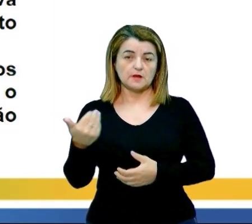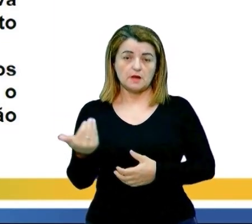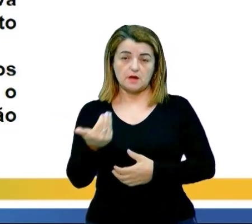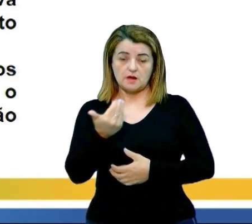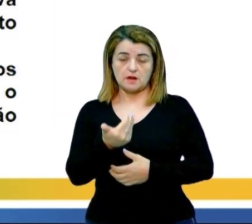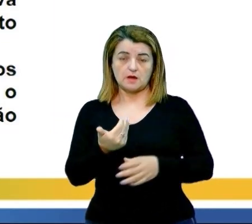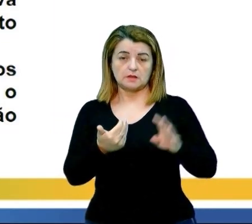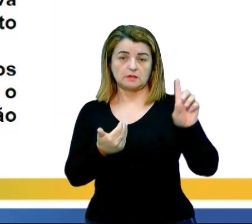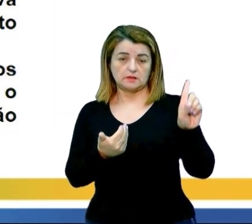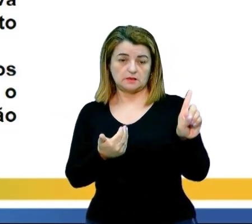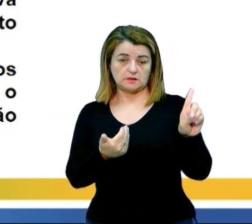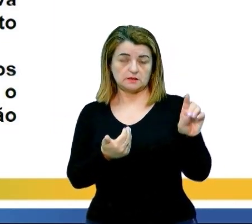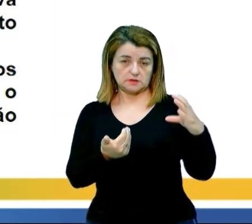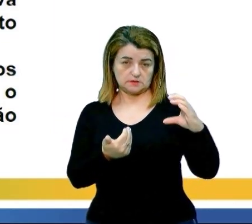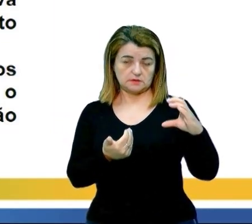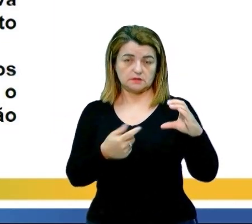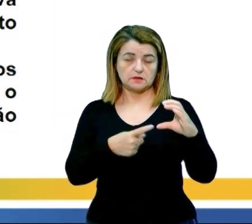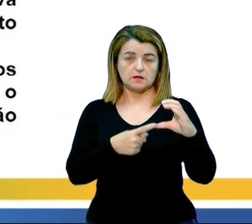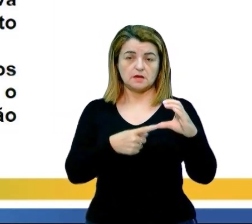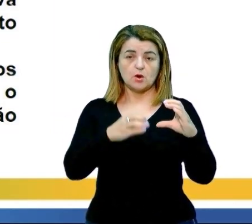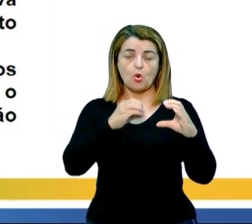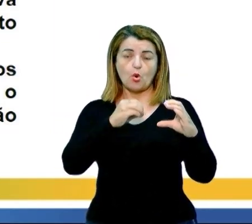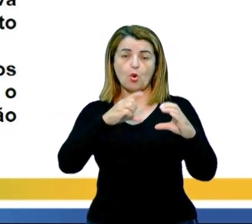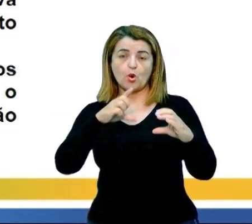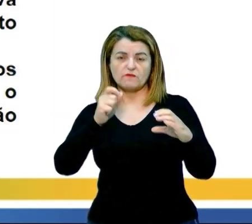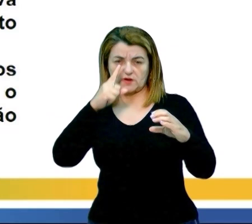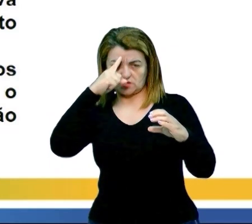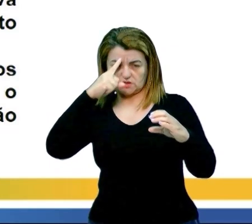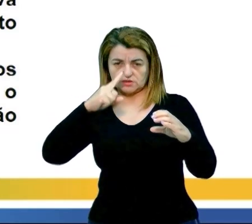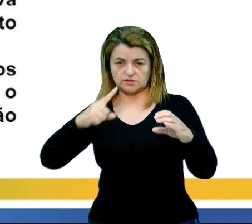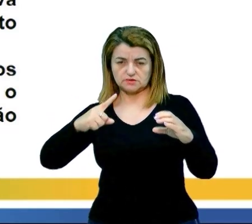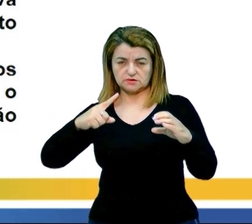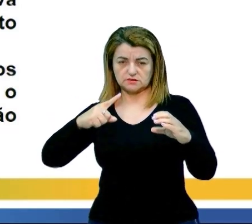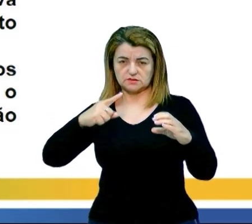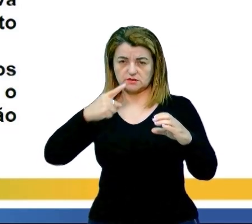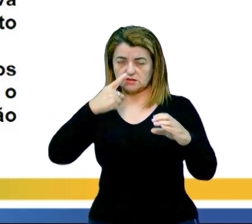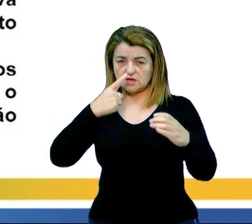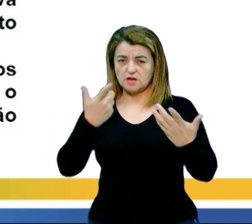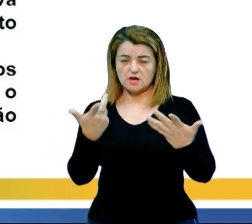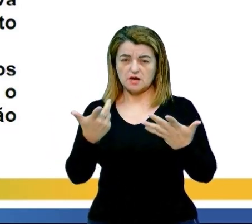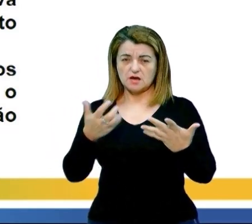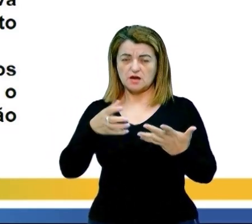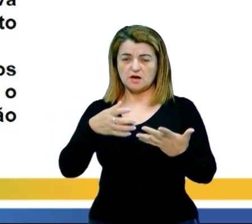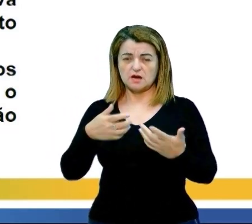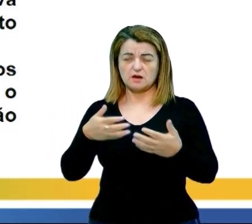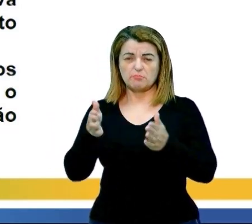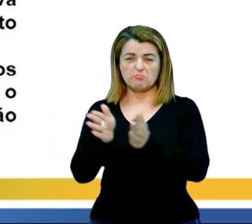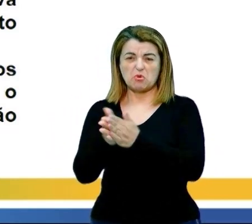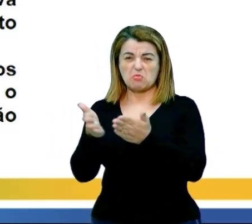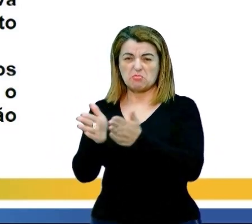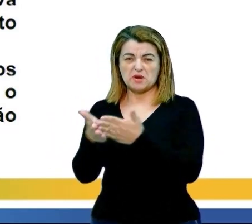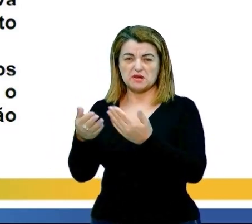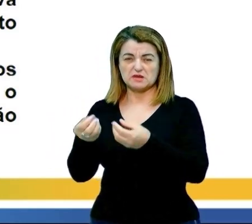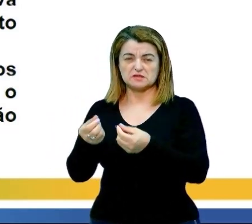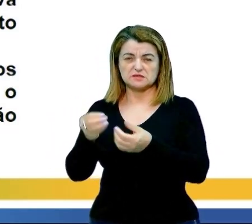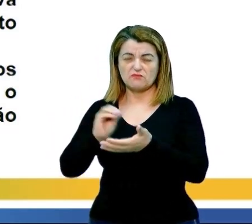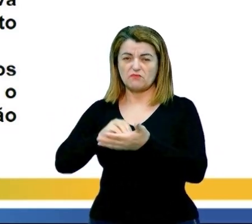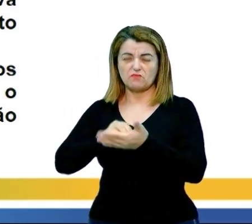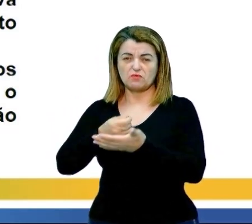Oliveira, letra D, letra C. Oliveira critica a miséria, a má distribuição de renda